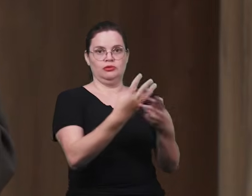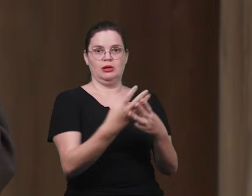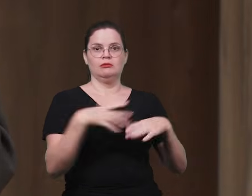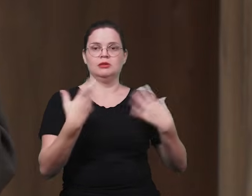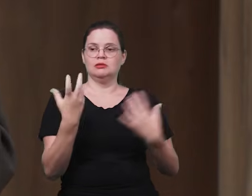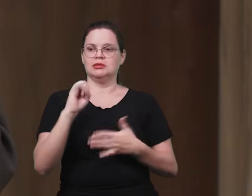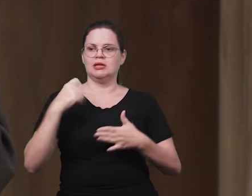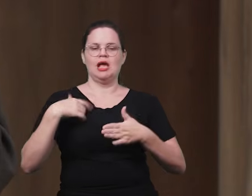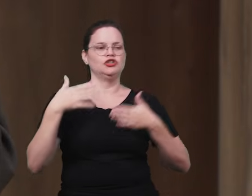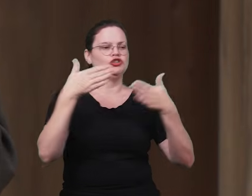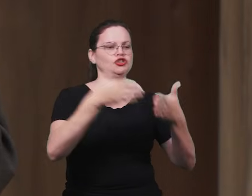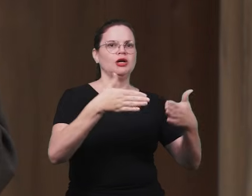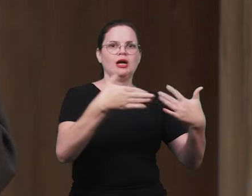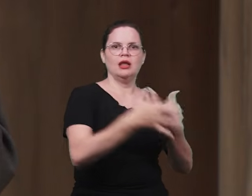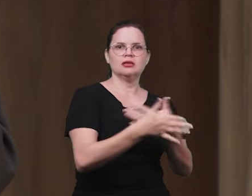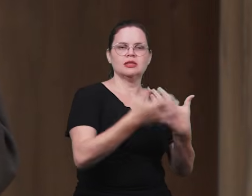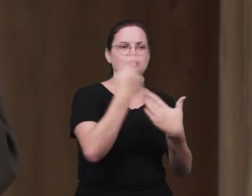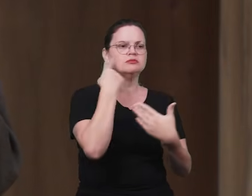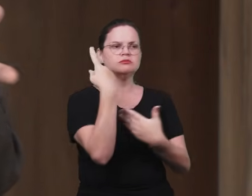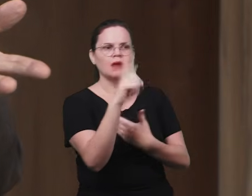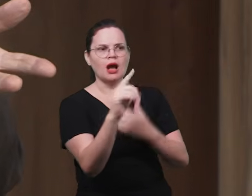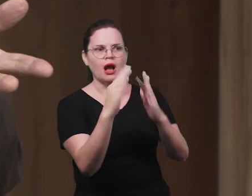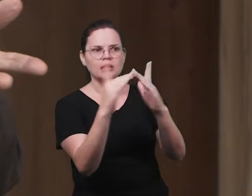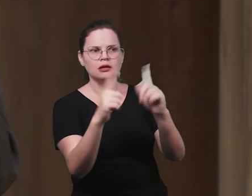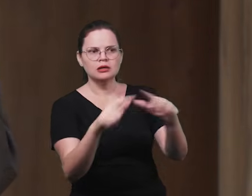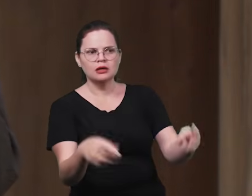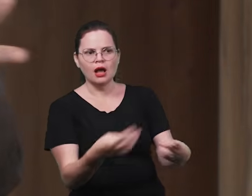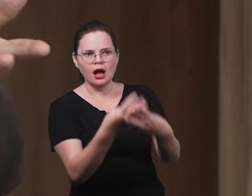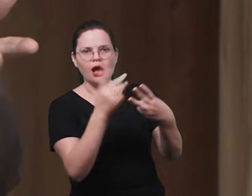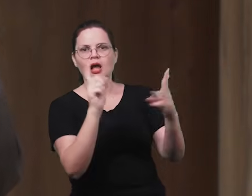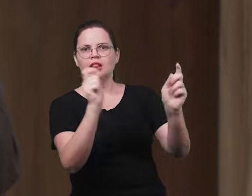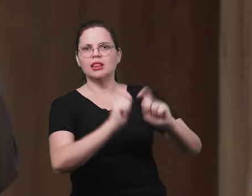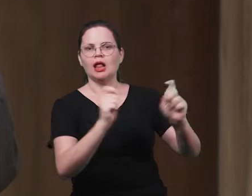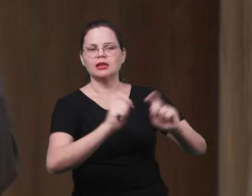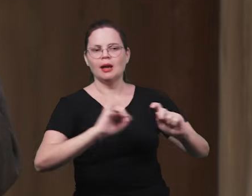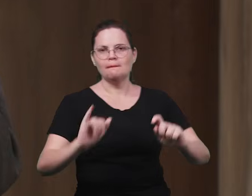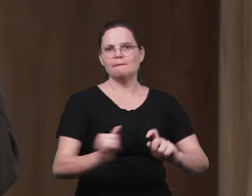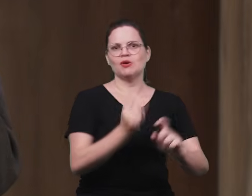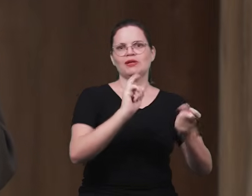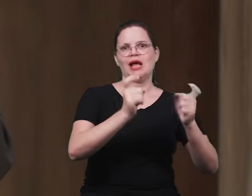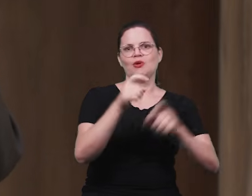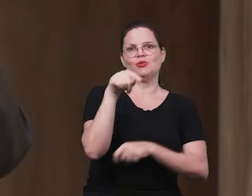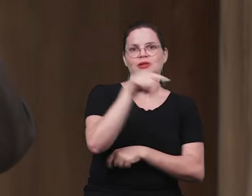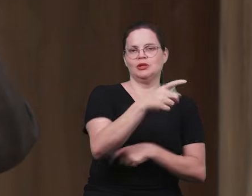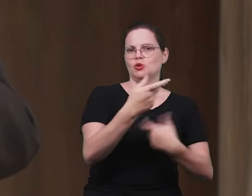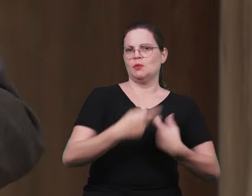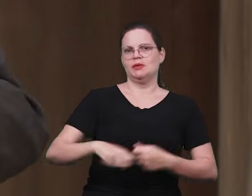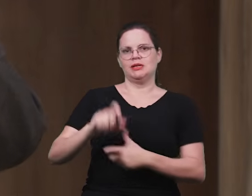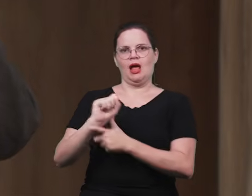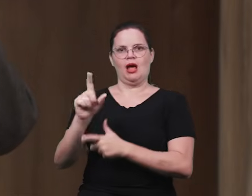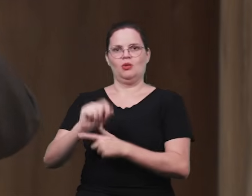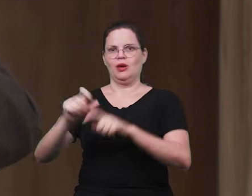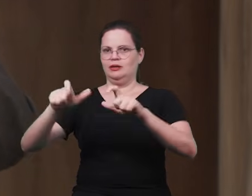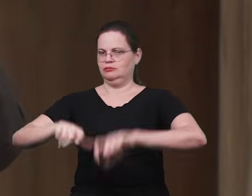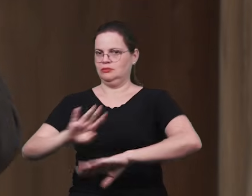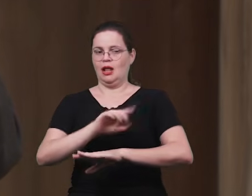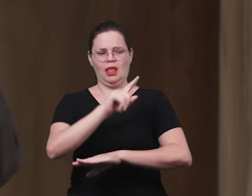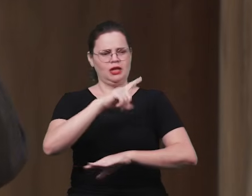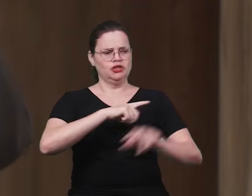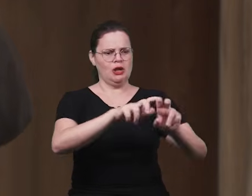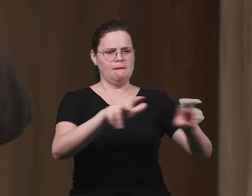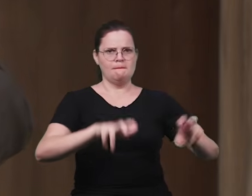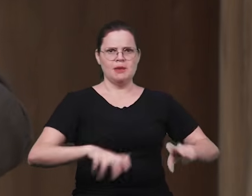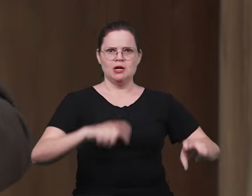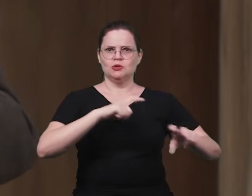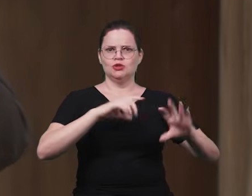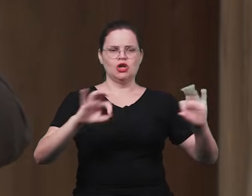tinha a sinagoga, o lugar onde reunir, não precisava alugar um salão, já tinha um lugar, e já tinha lá os bancos, já tinha o púlpito, já tinha